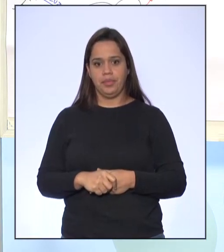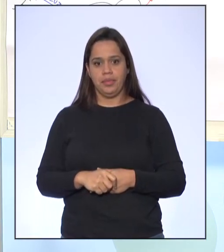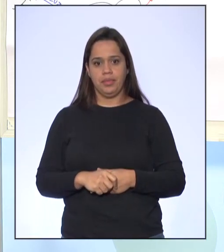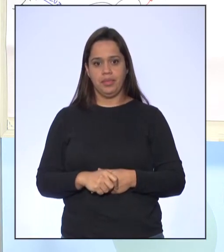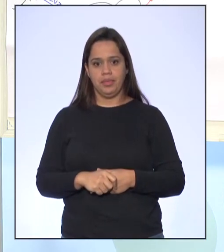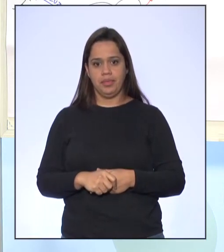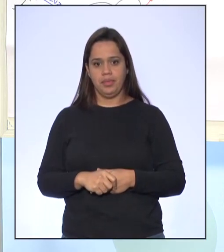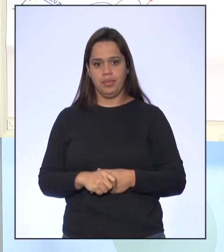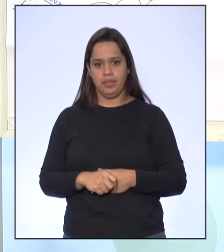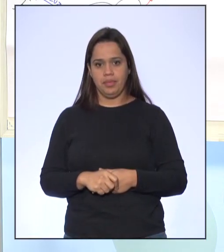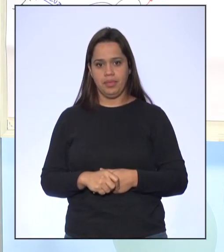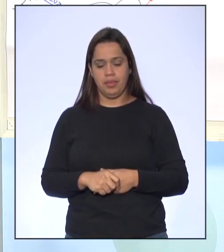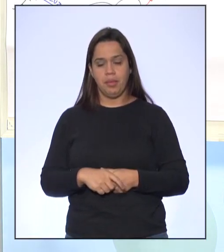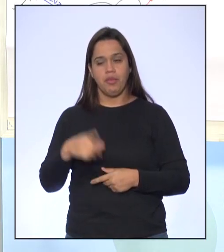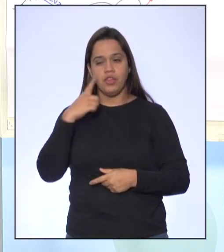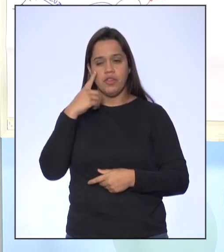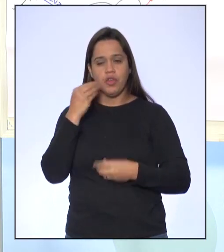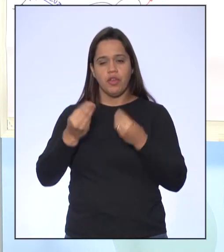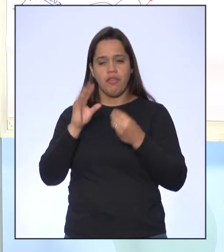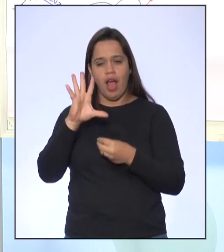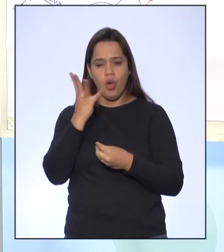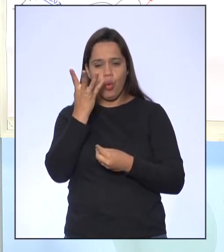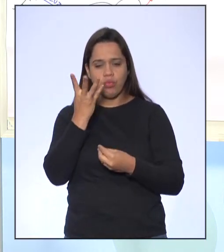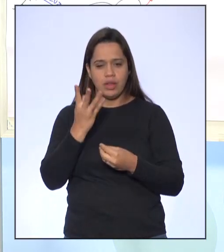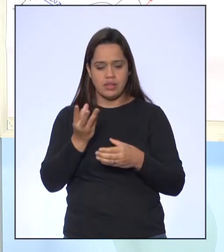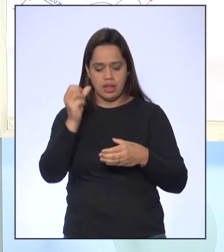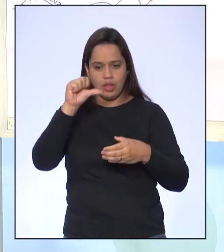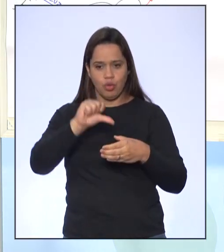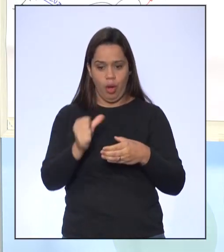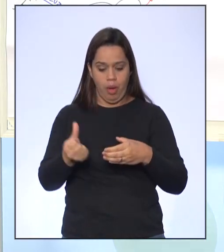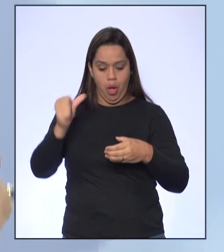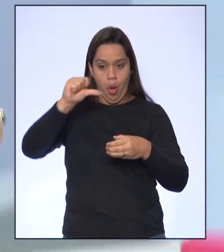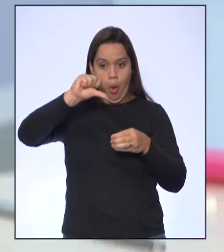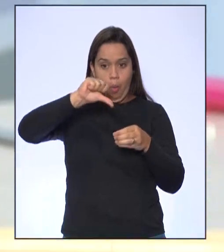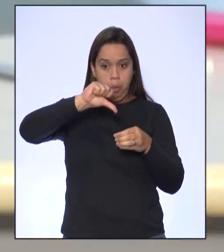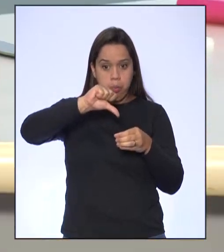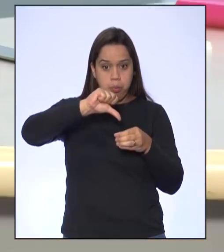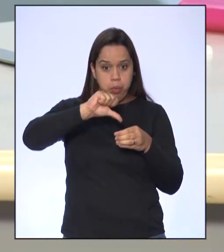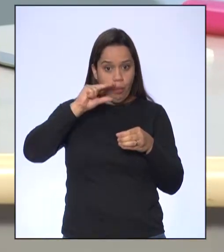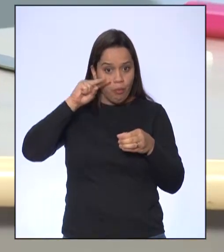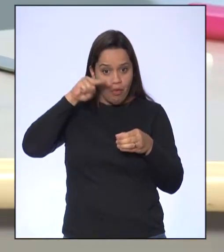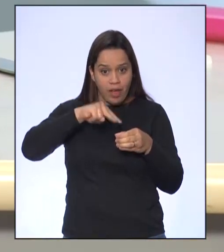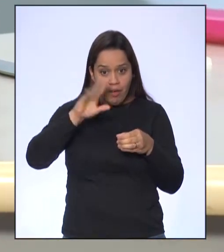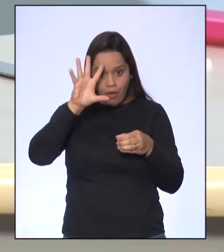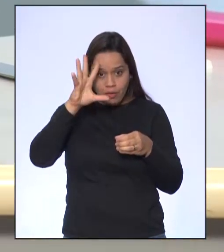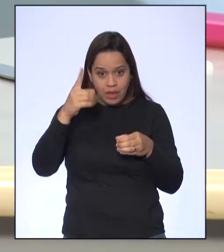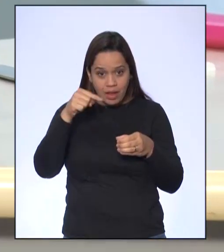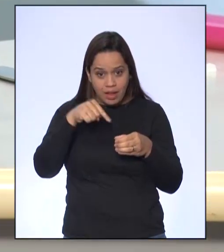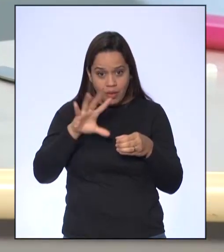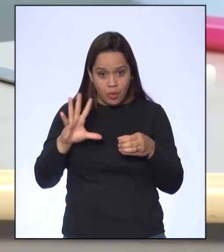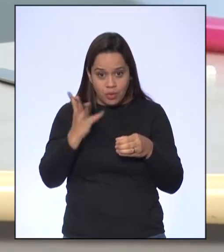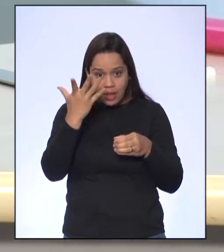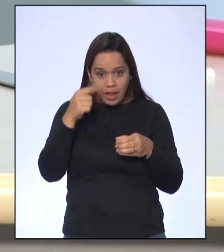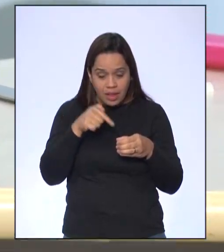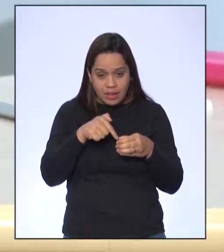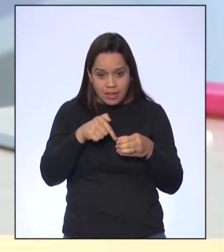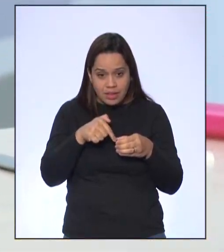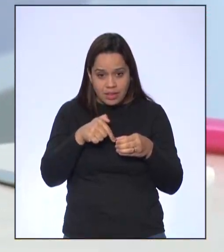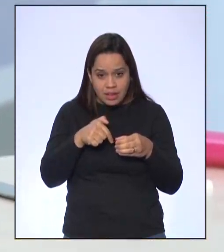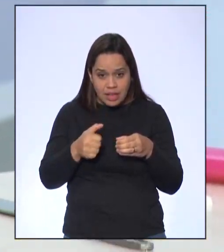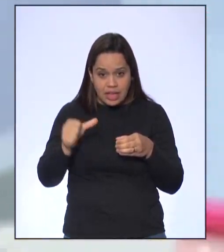para ver qual reação química vai acontecer. Será que vai dar certo, Pro? Vamos lá. O que você colocou